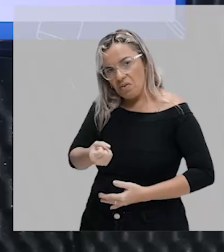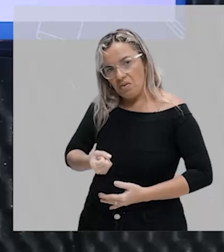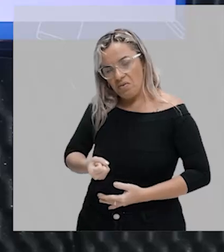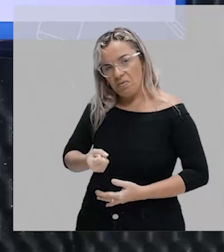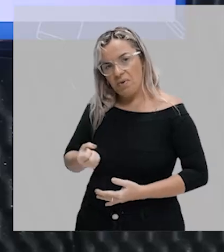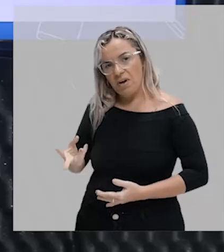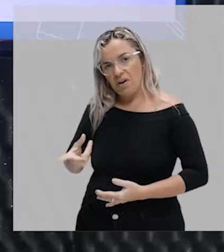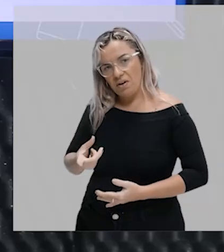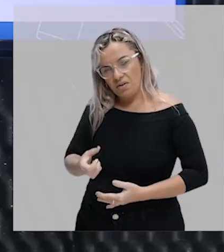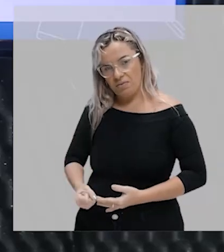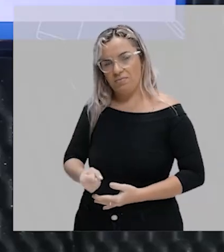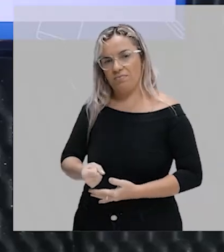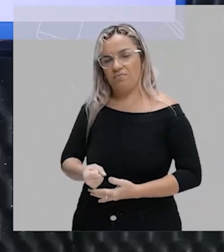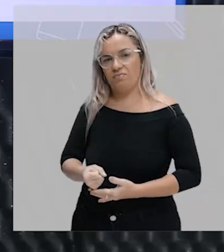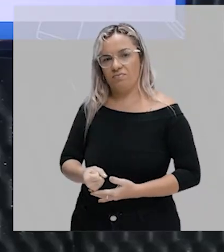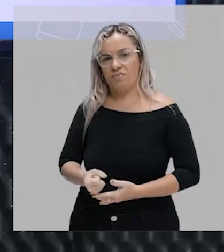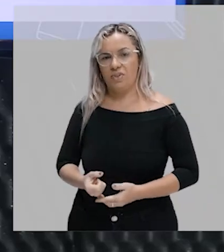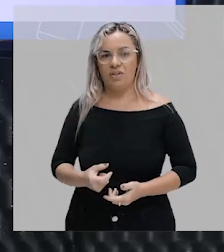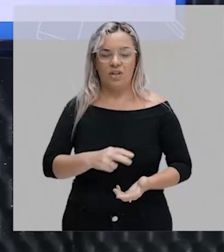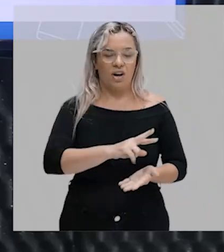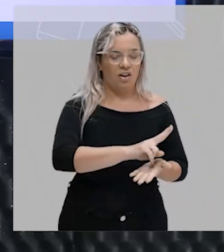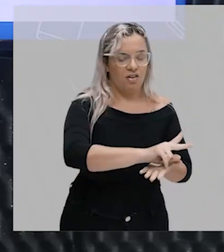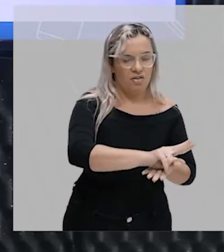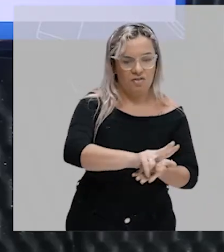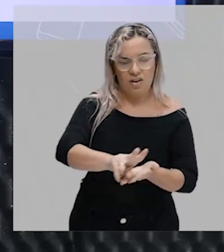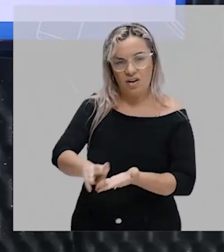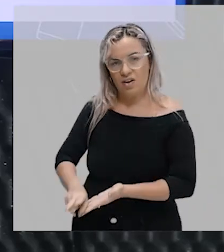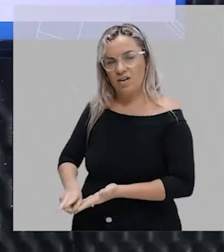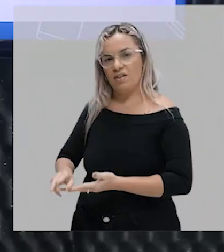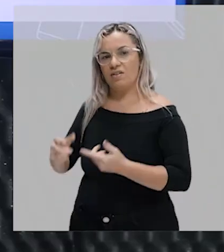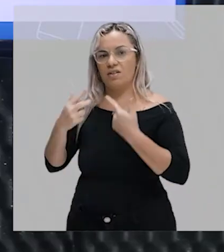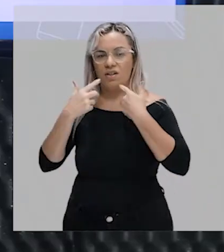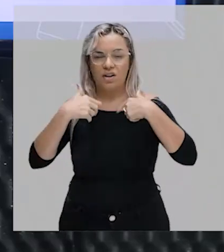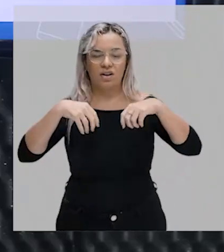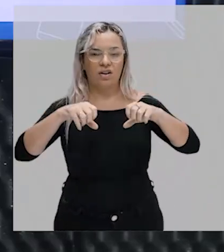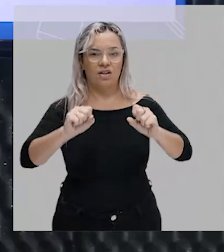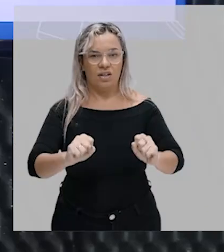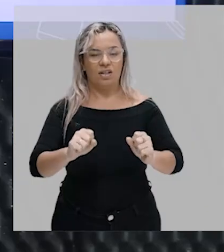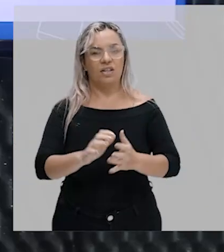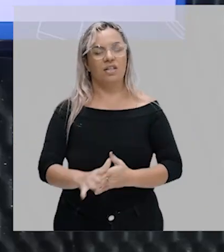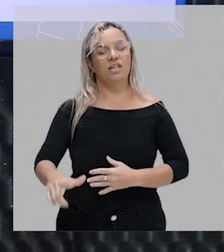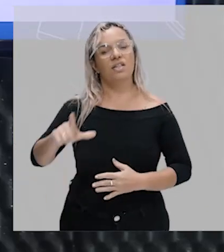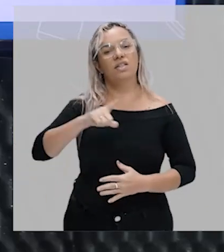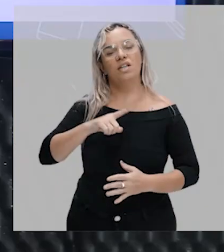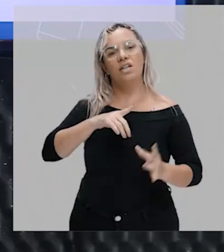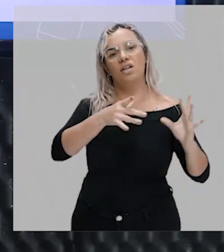elas têm um contexto. Elas têm uma história. E tudo isso aí está